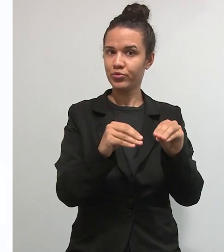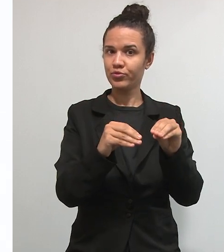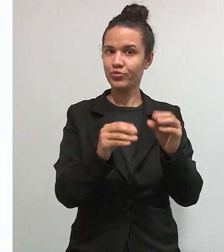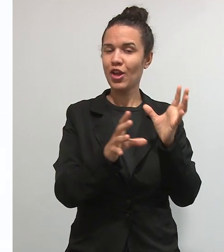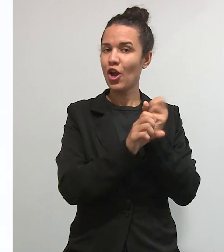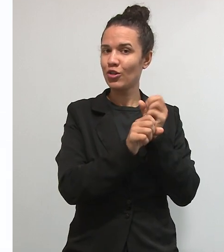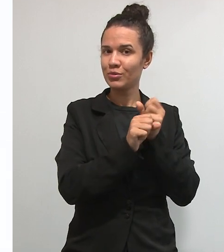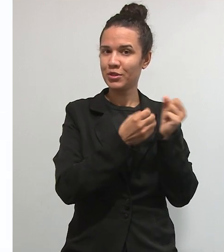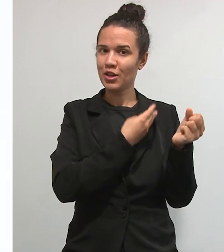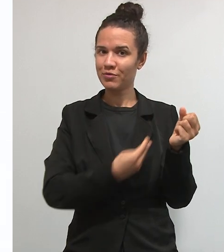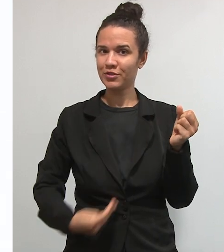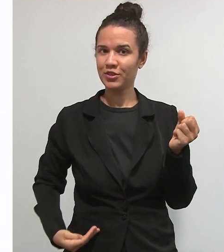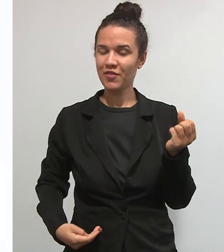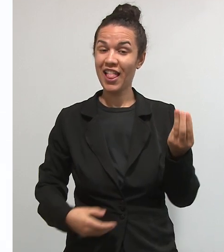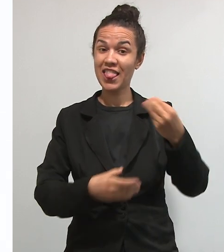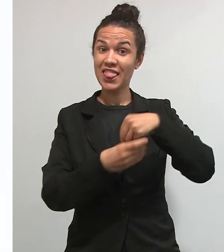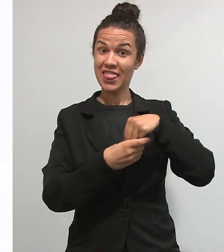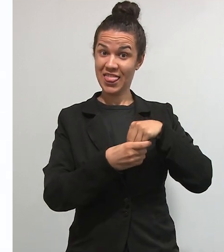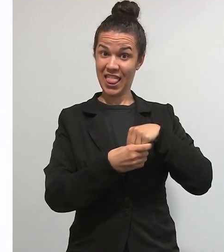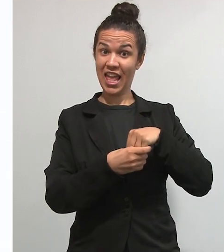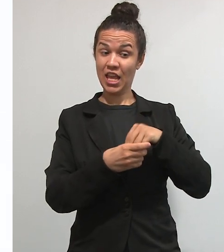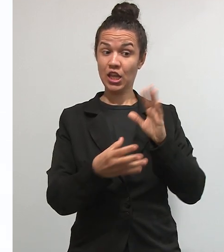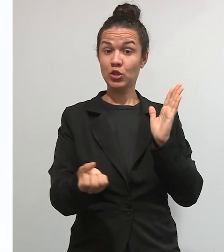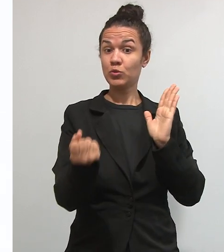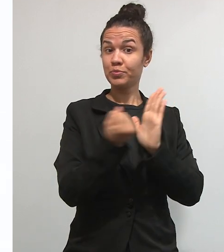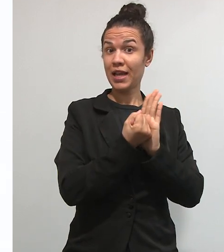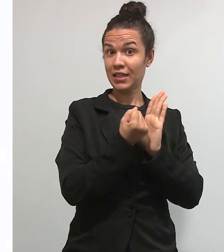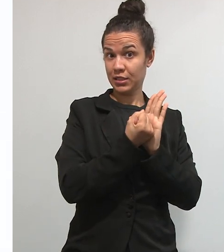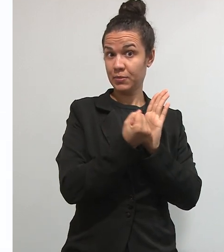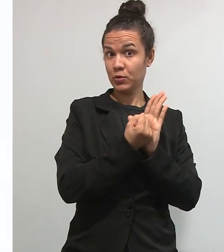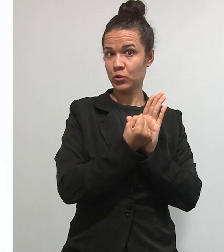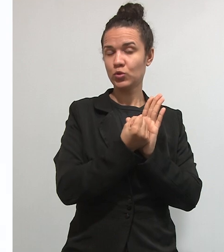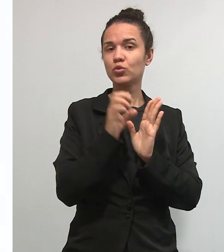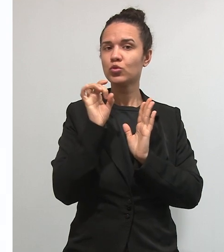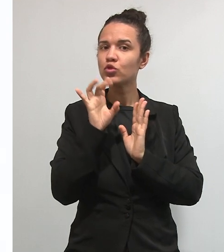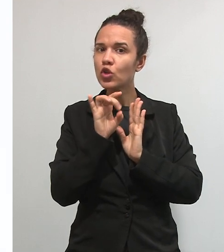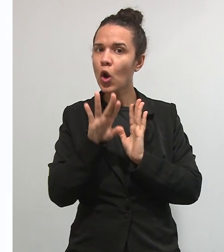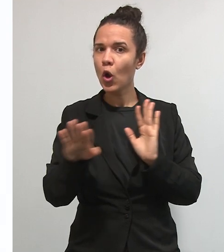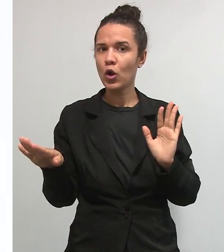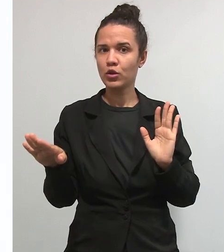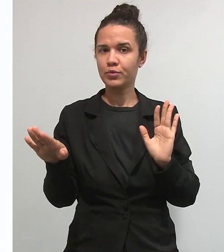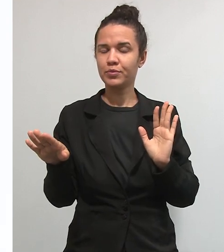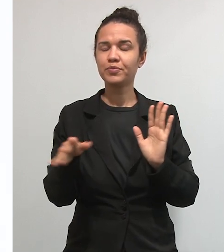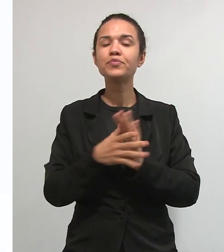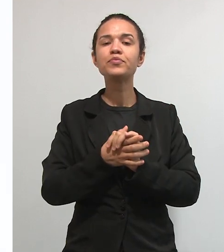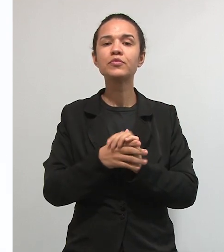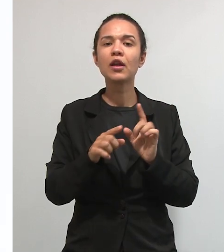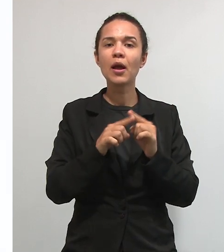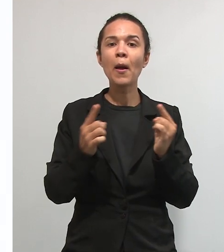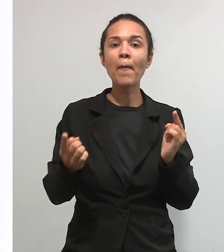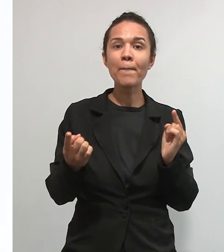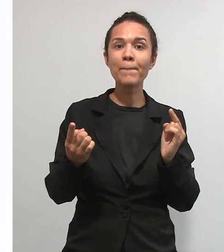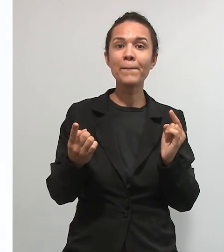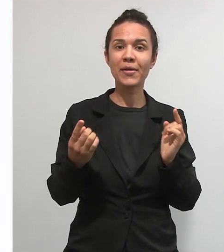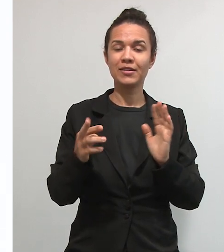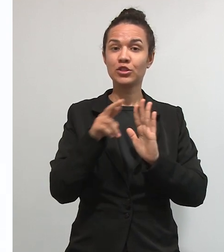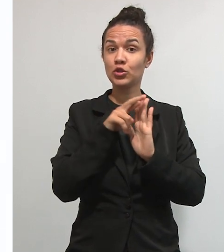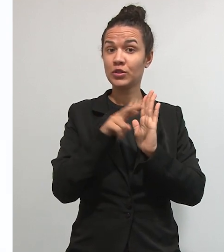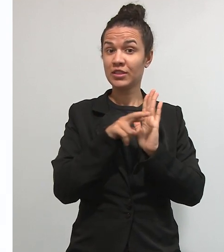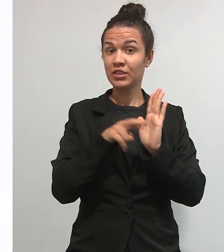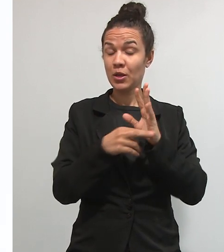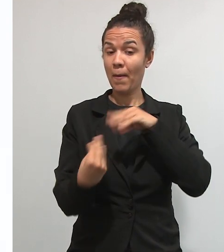regime patrimonial, tá? Ou seja, nos balanços patrimoniais e demonstrações de variações patrimonial. Já o